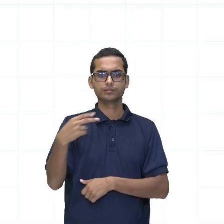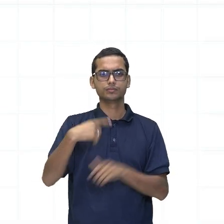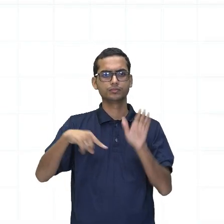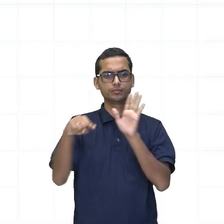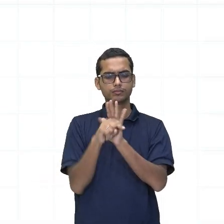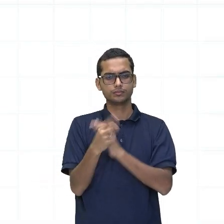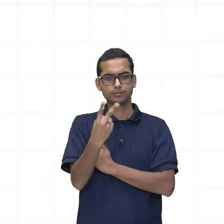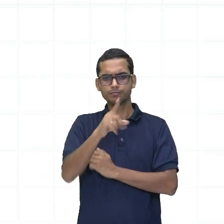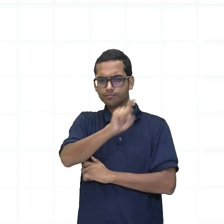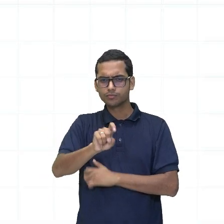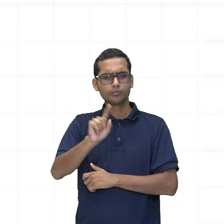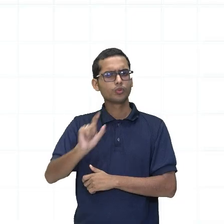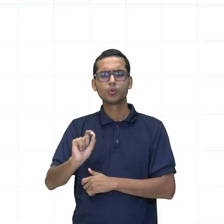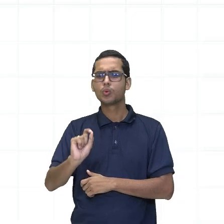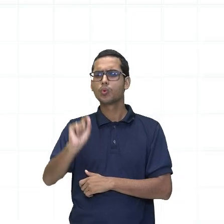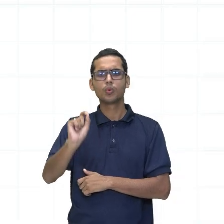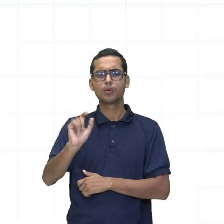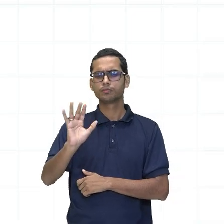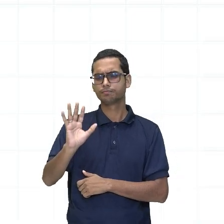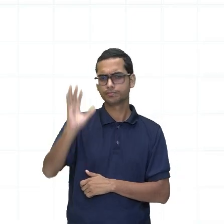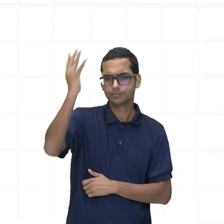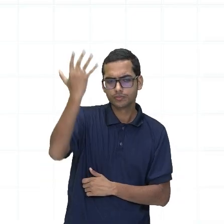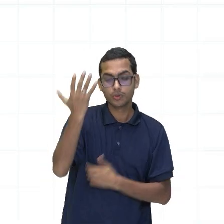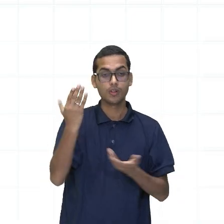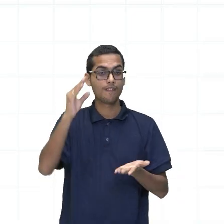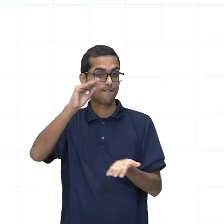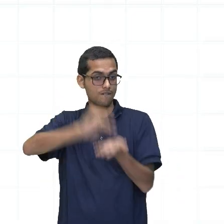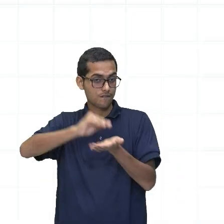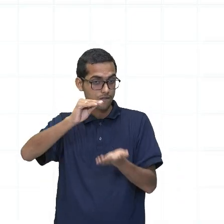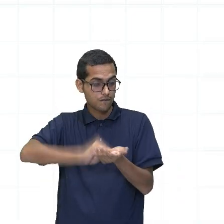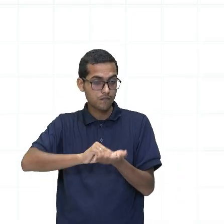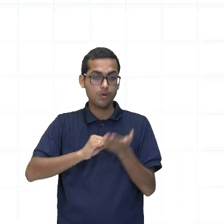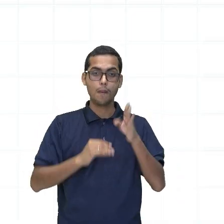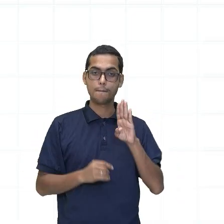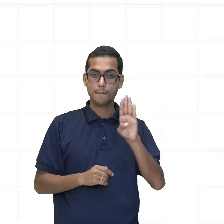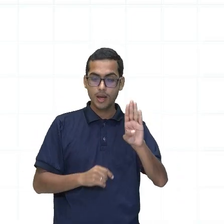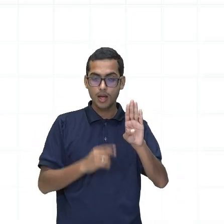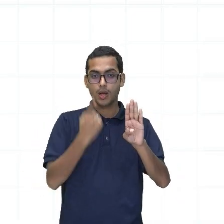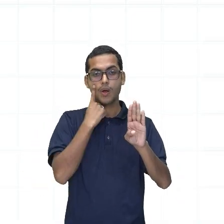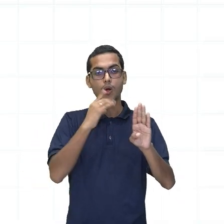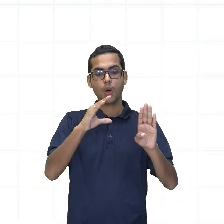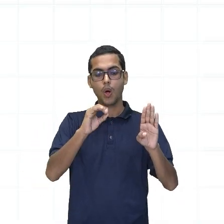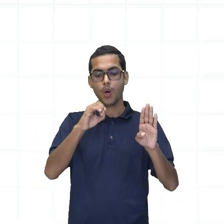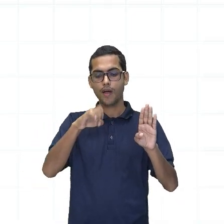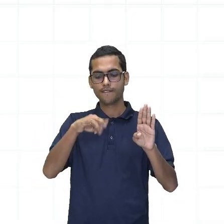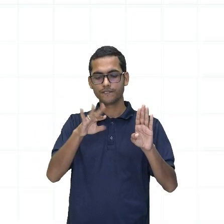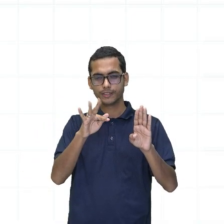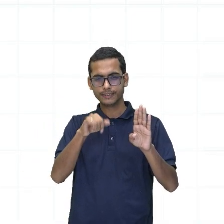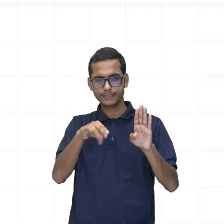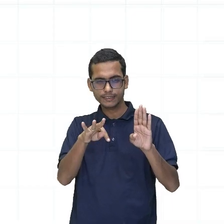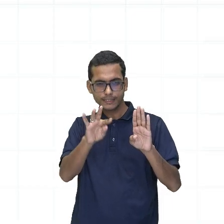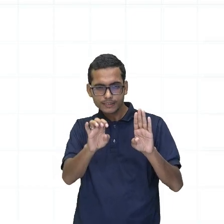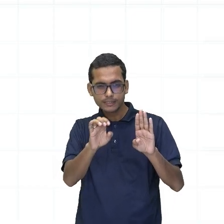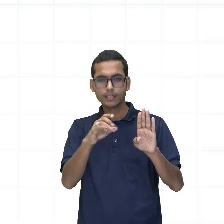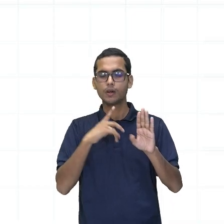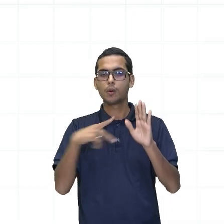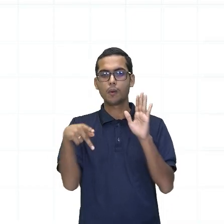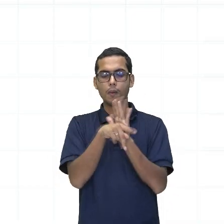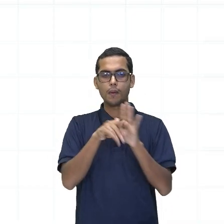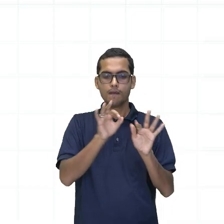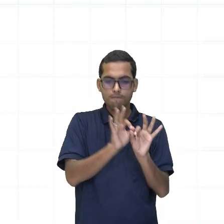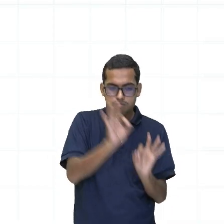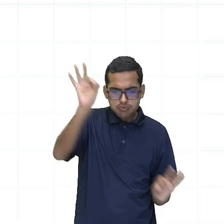que acontece? Quando não tem o coeficiente b, a reta vai passar aqui pela origem. Observe aí que ela